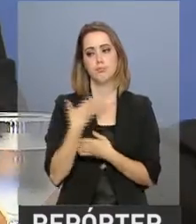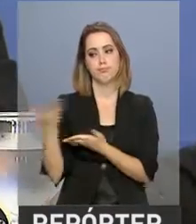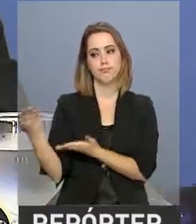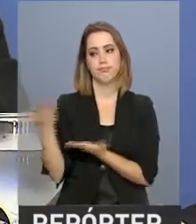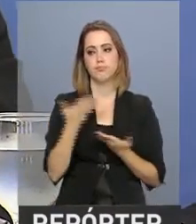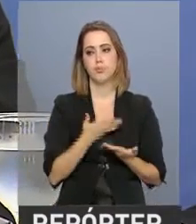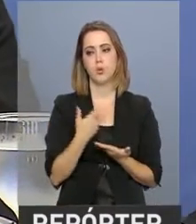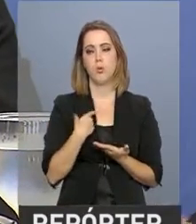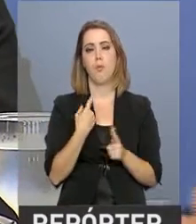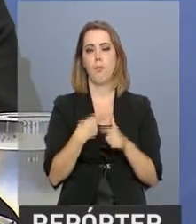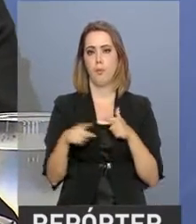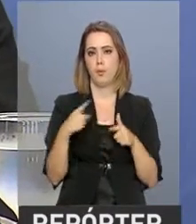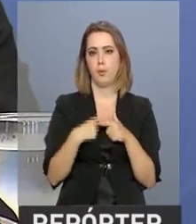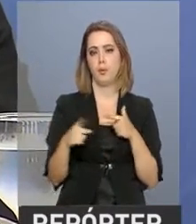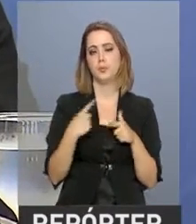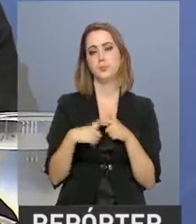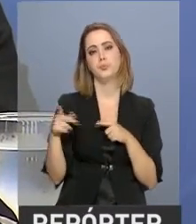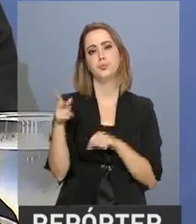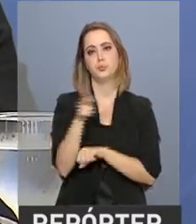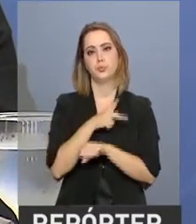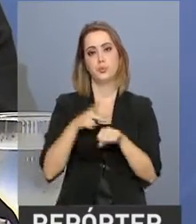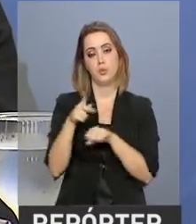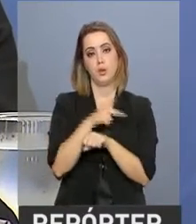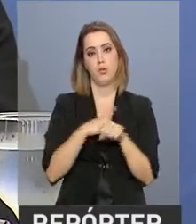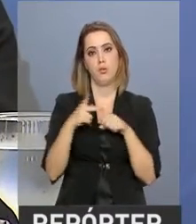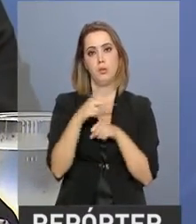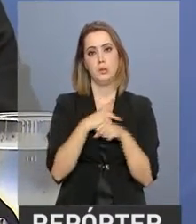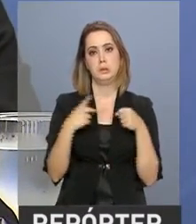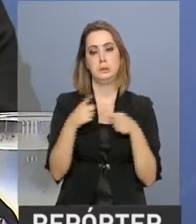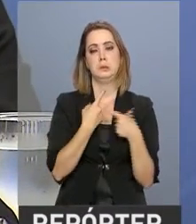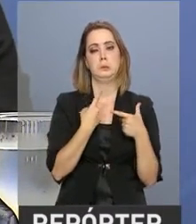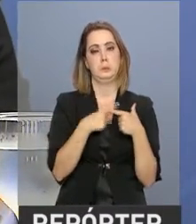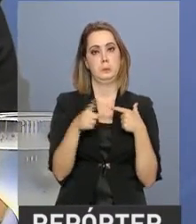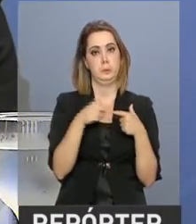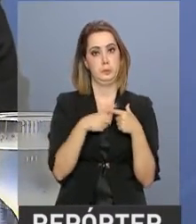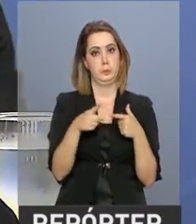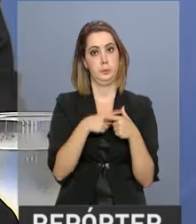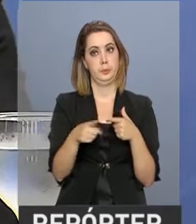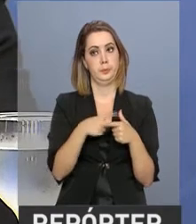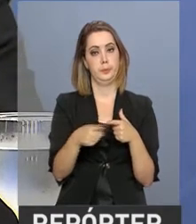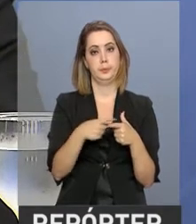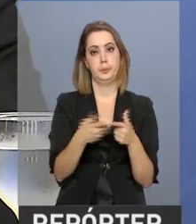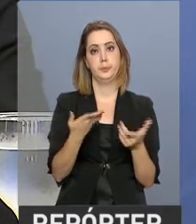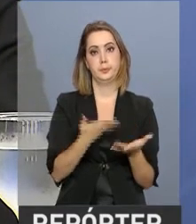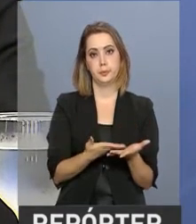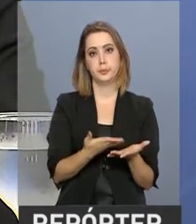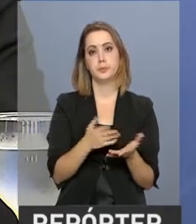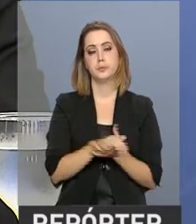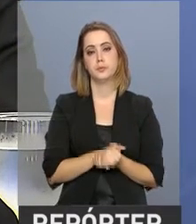crise que nós recebemos o país estava numa crise muito aguda muito profunda e